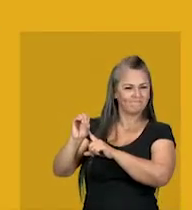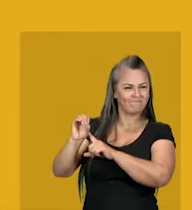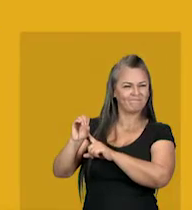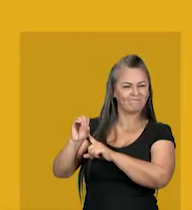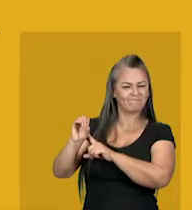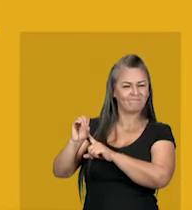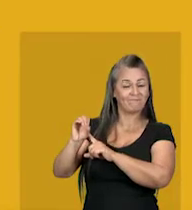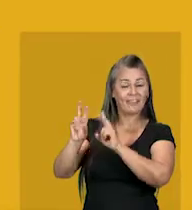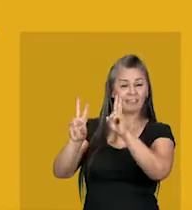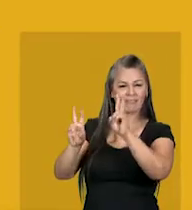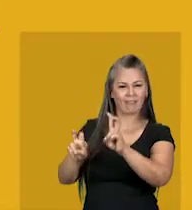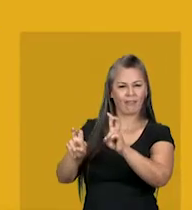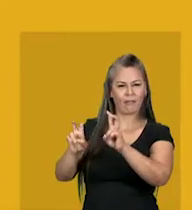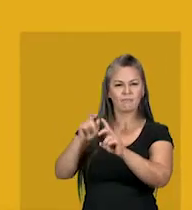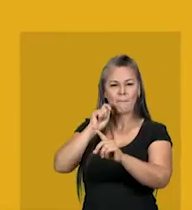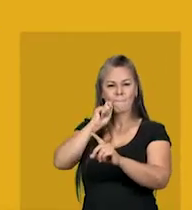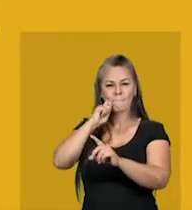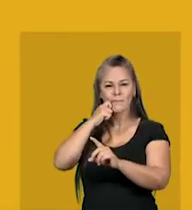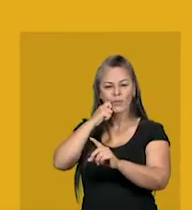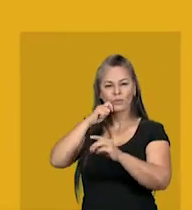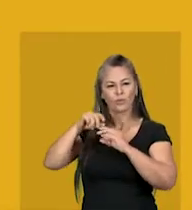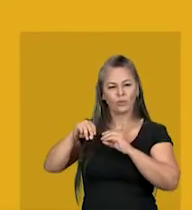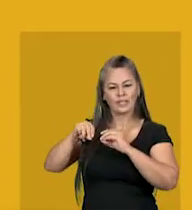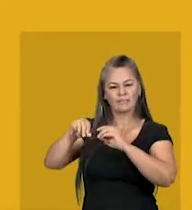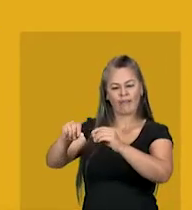terra e liberdade seria